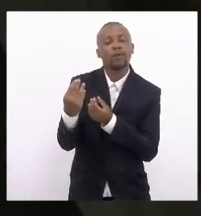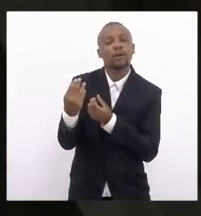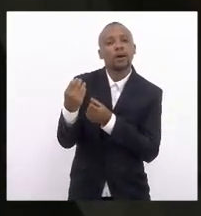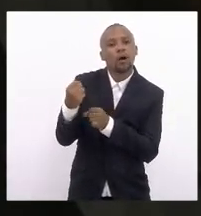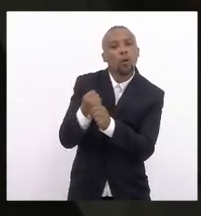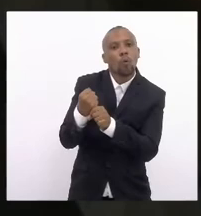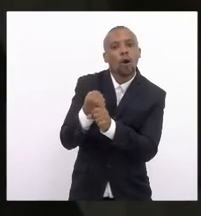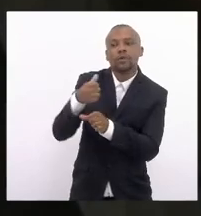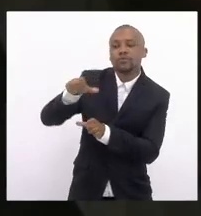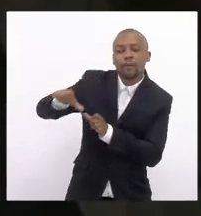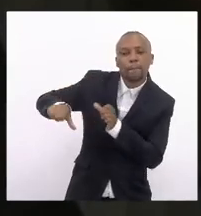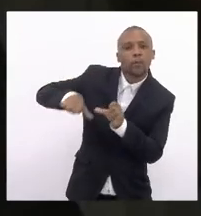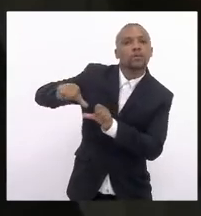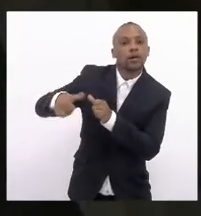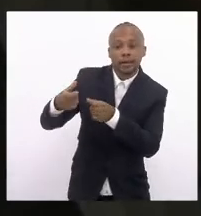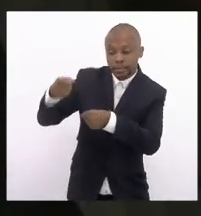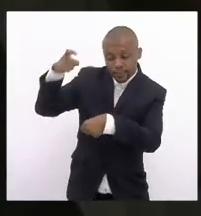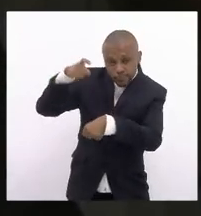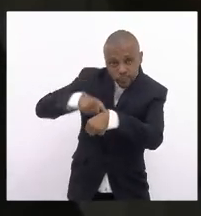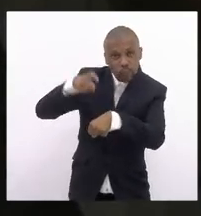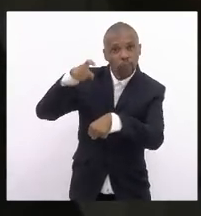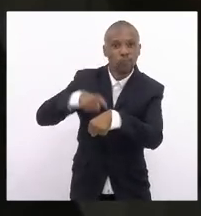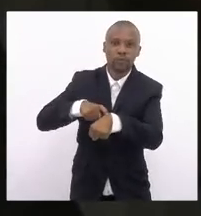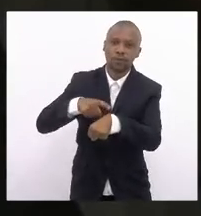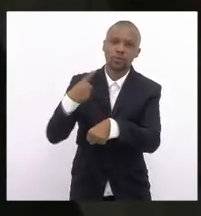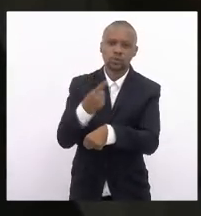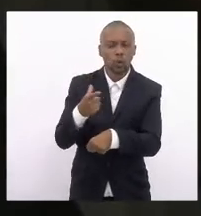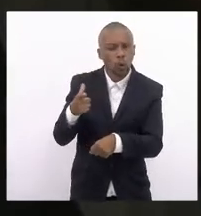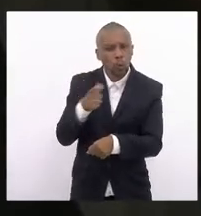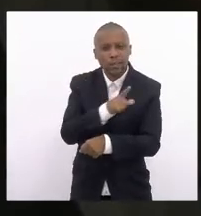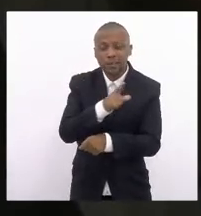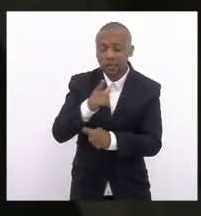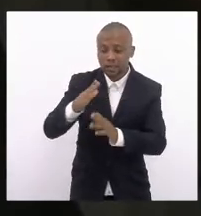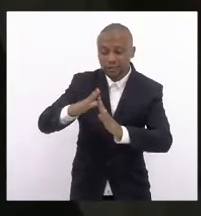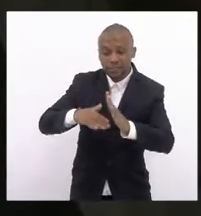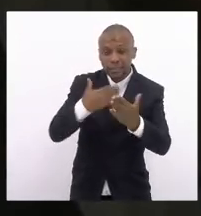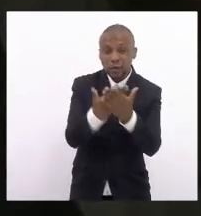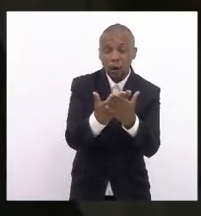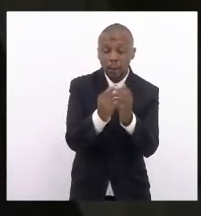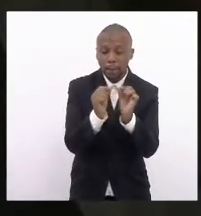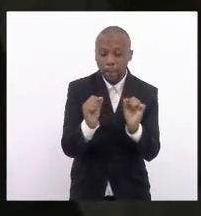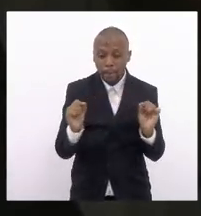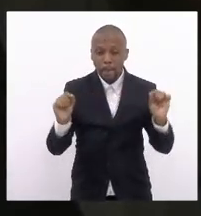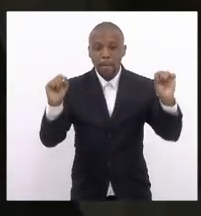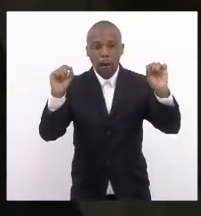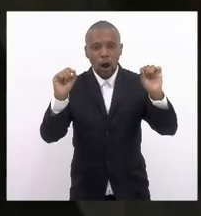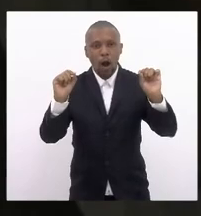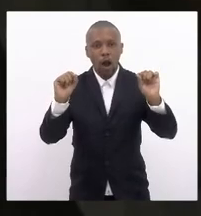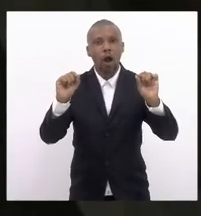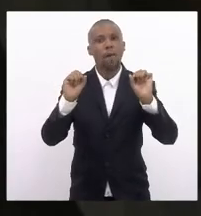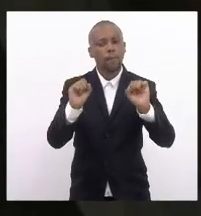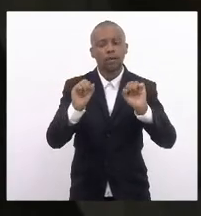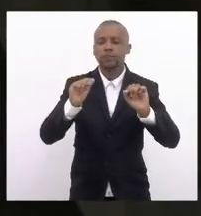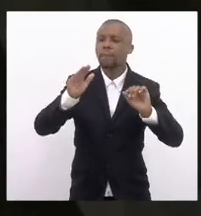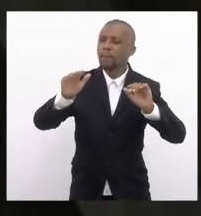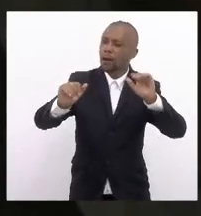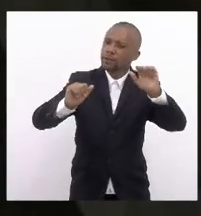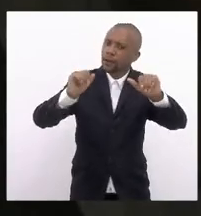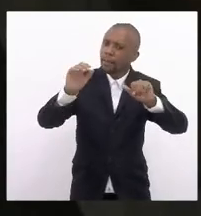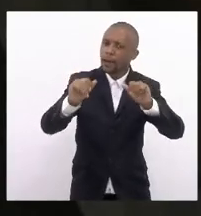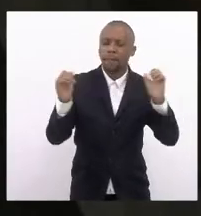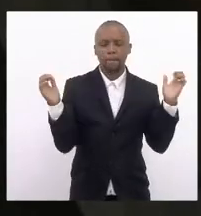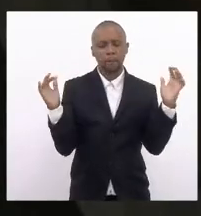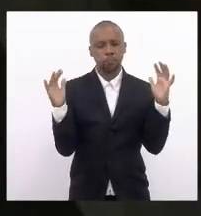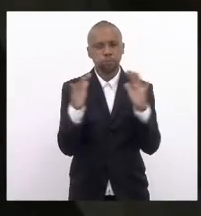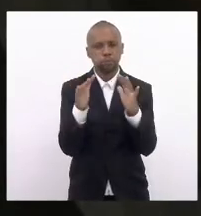transição. E nessa transição, faça com as escolas o que não foi feito. Chamá-las para conversar sobre o currículo. Como é